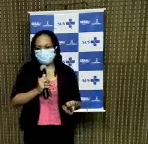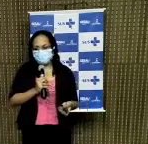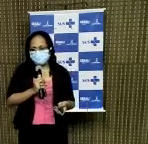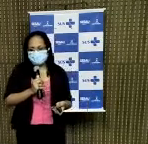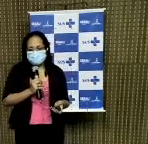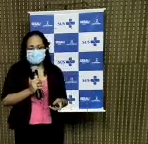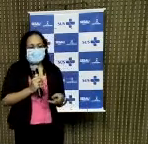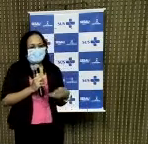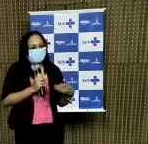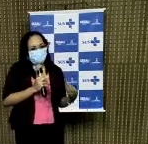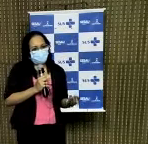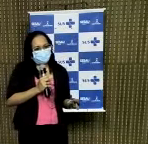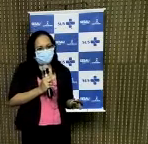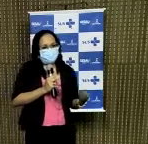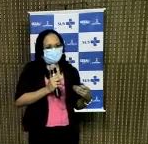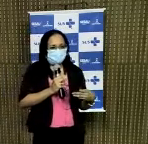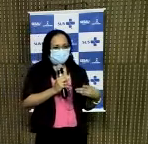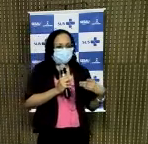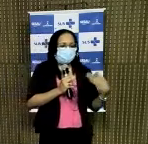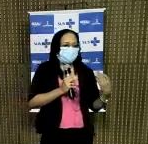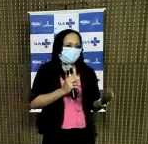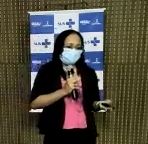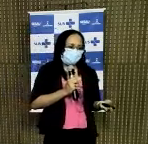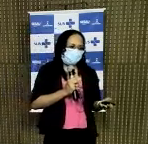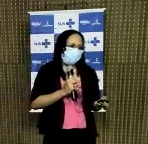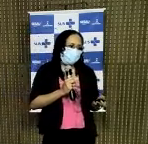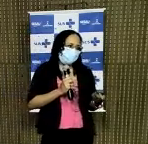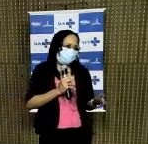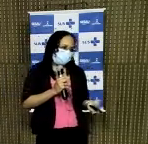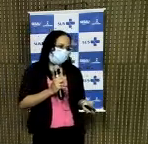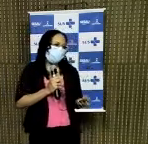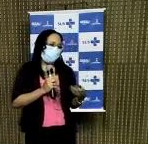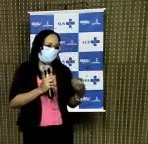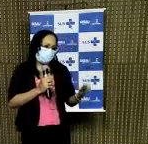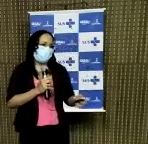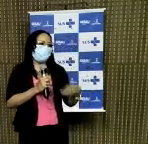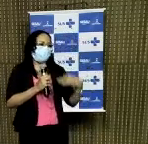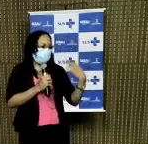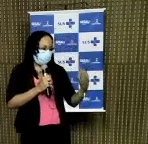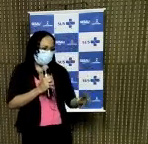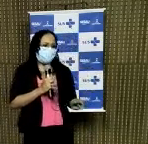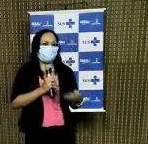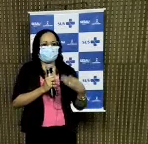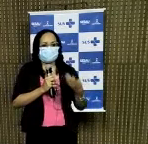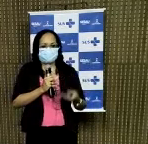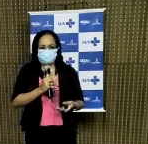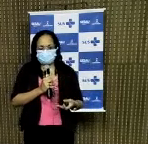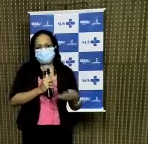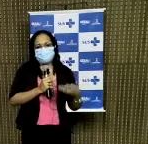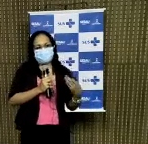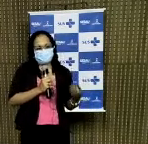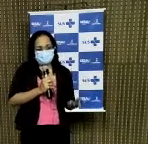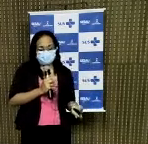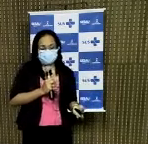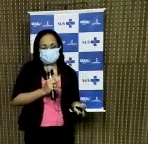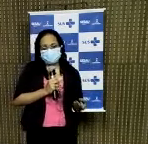conseguimos localizar. E os contatos dele, apesar da gente ter convidado, ter convocado, ter mandado o